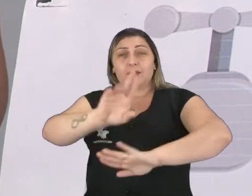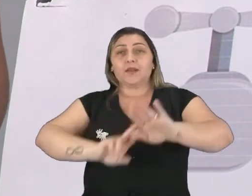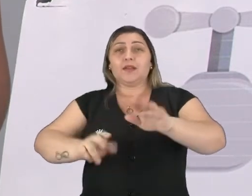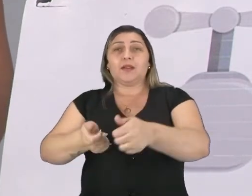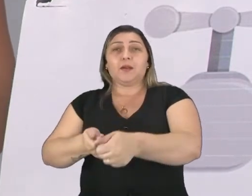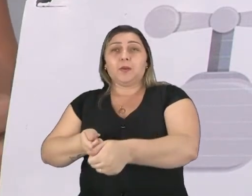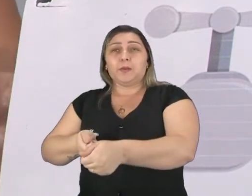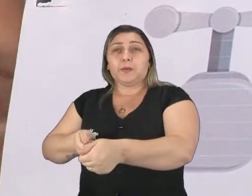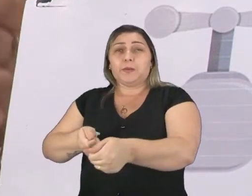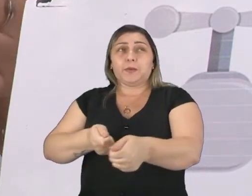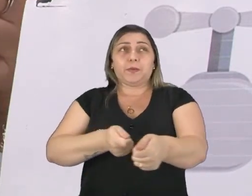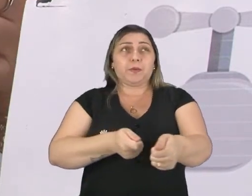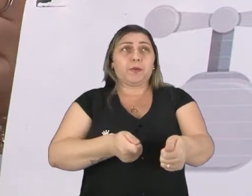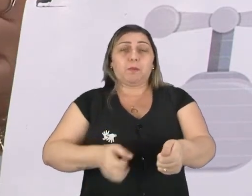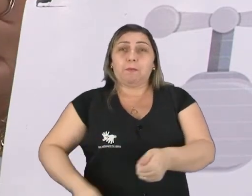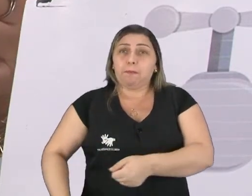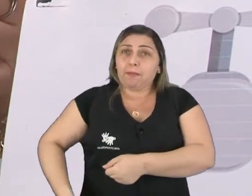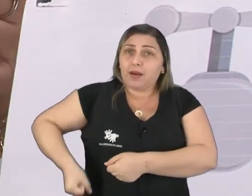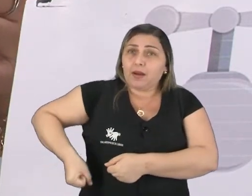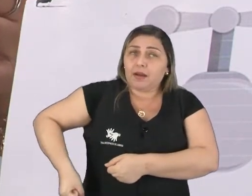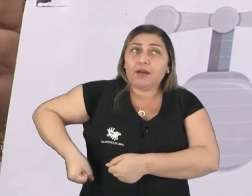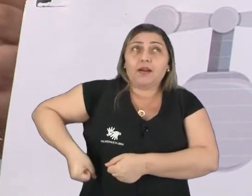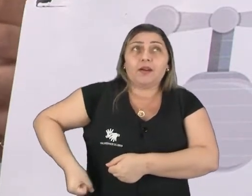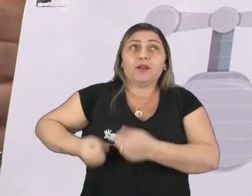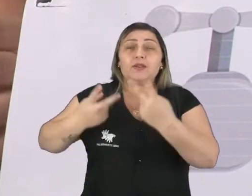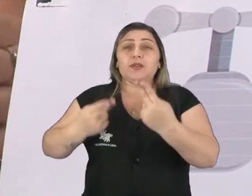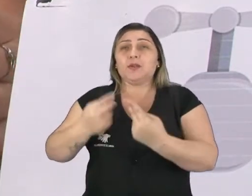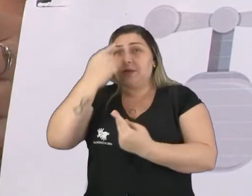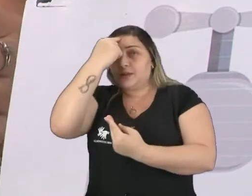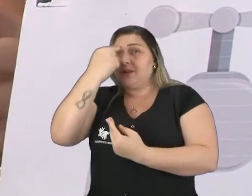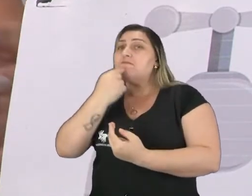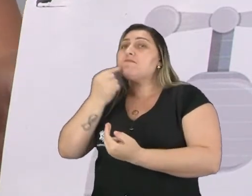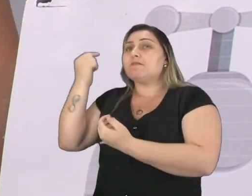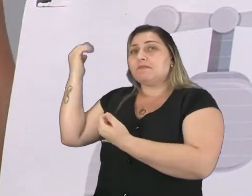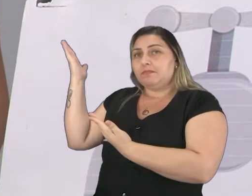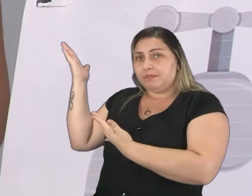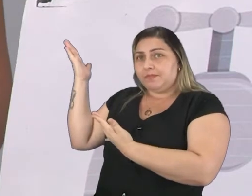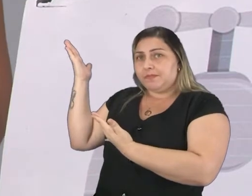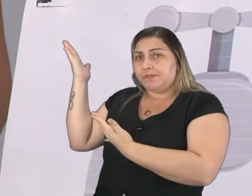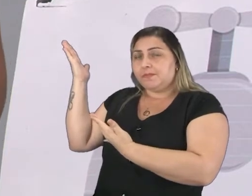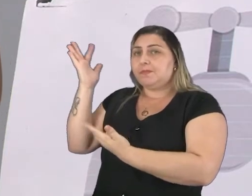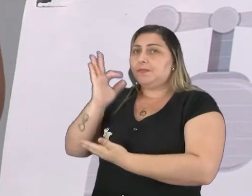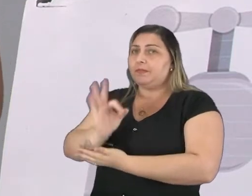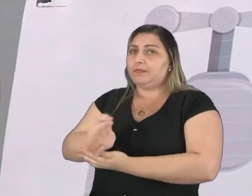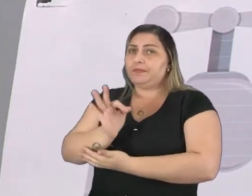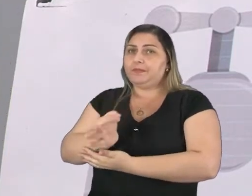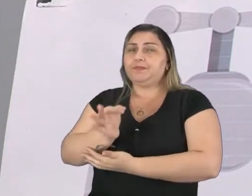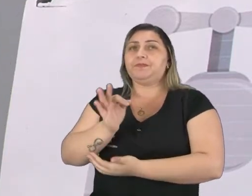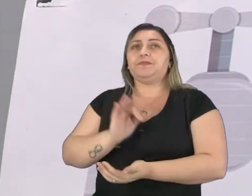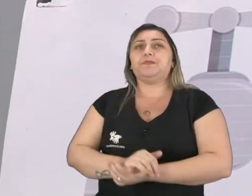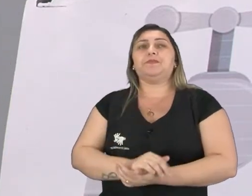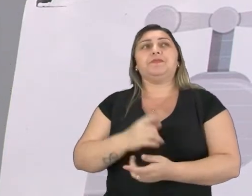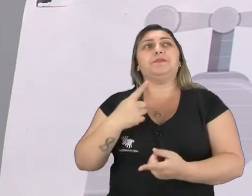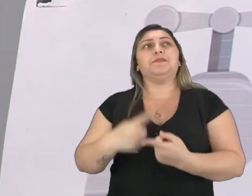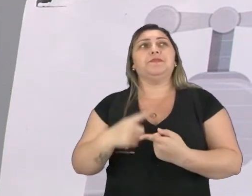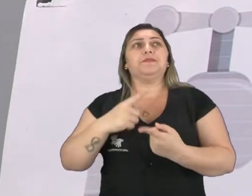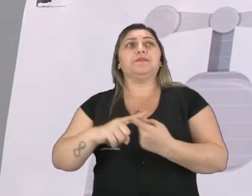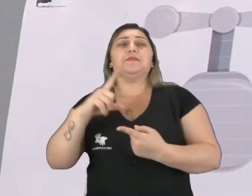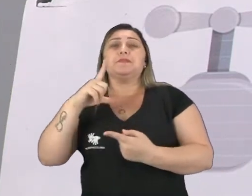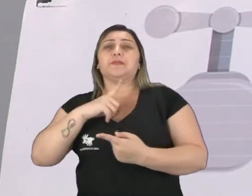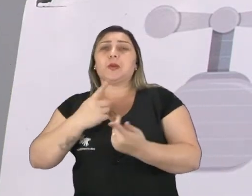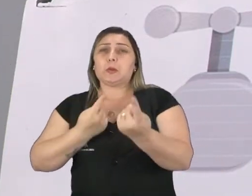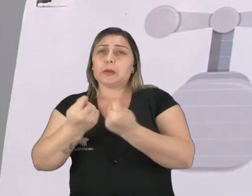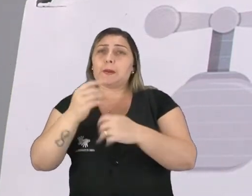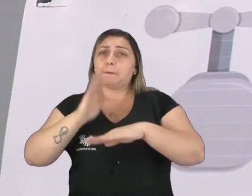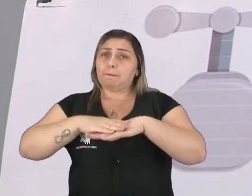a mangueira, utilizar aqui o balde, ó, igual essa gravura que estamos vendo, certo? O balde, porque assim nós vamos ter um